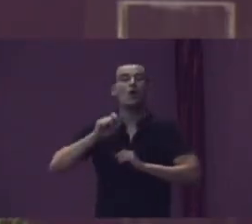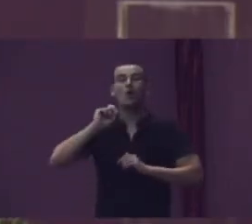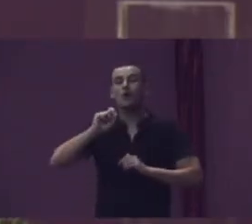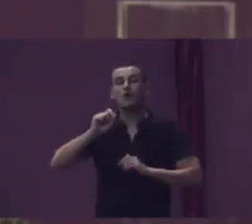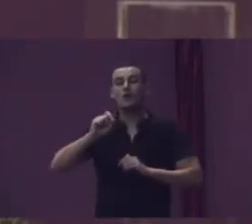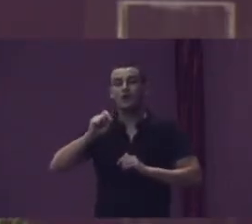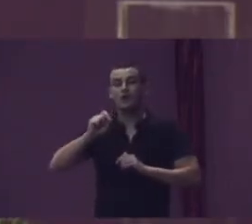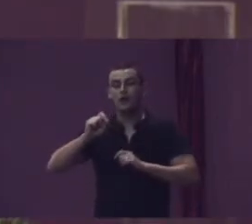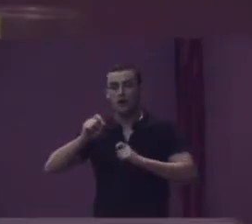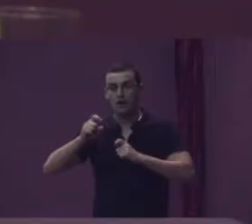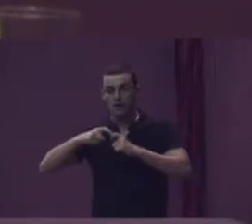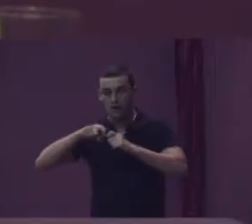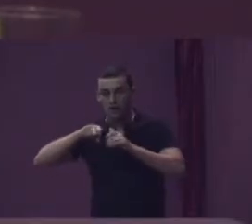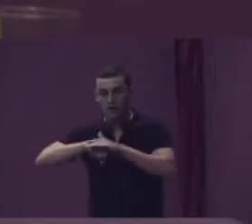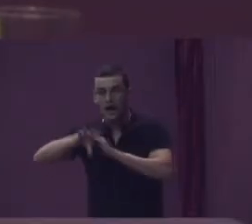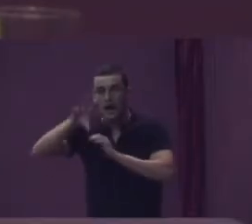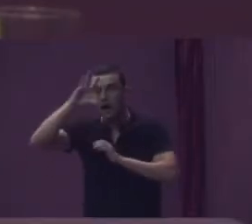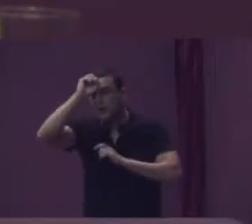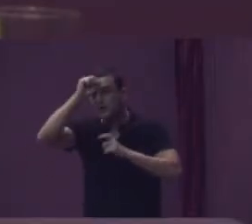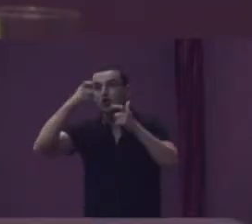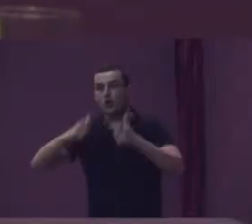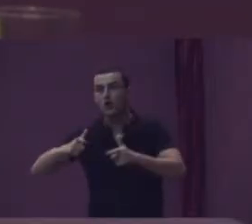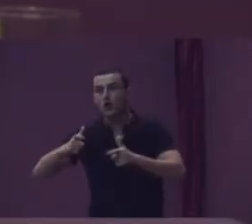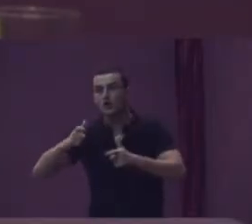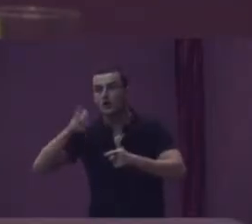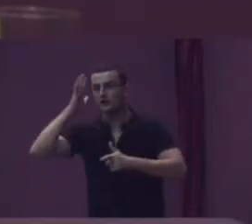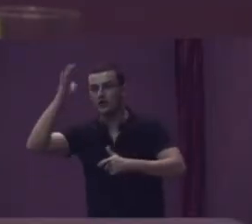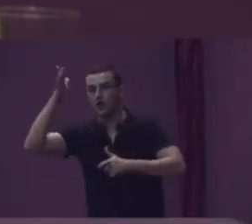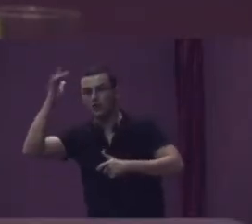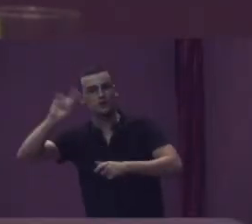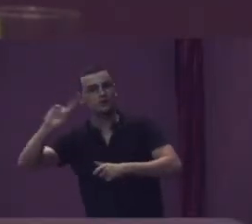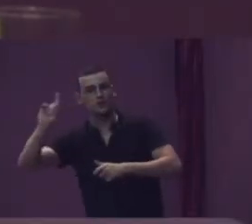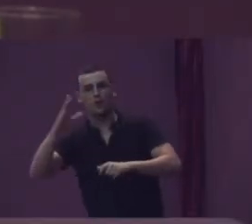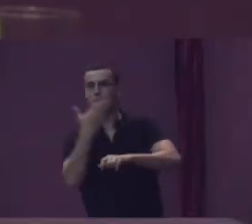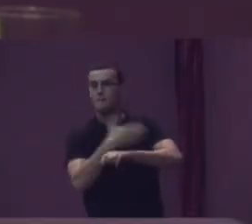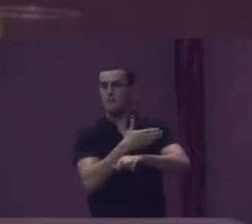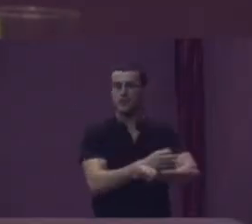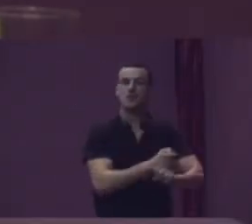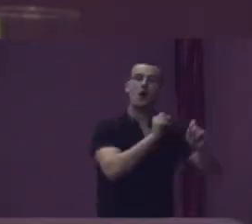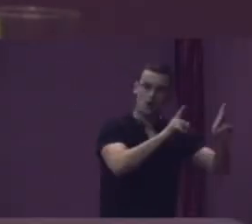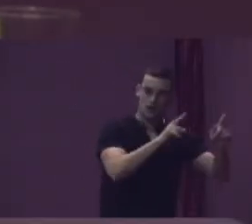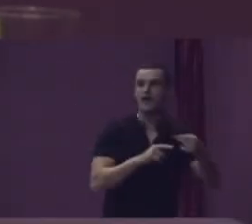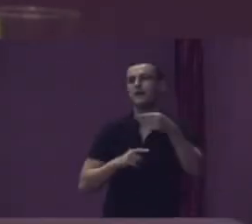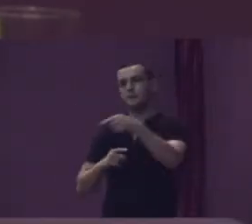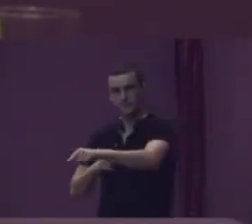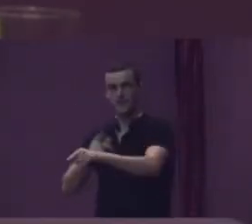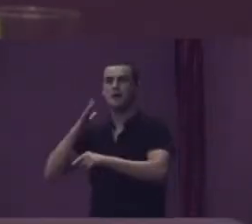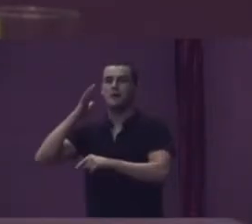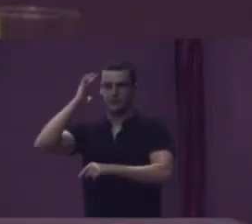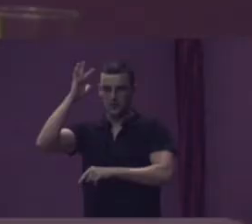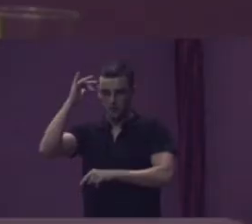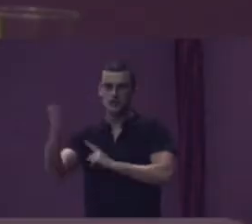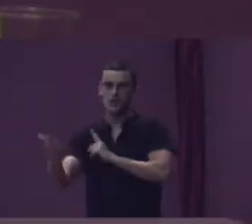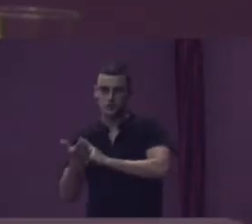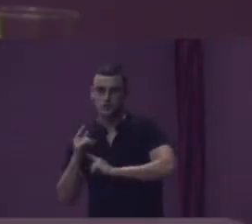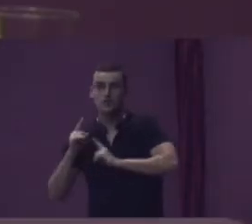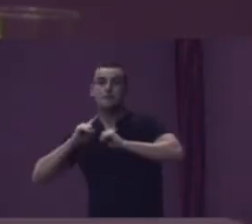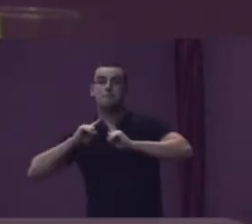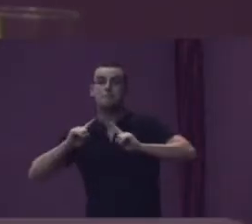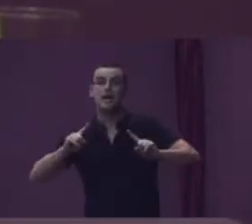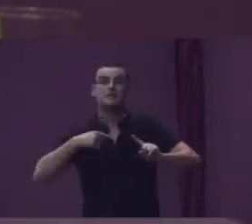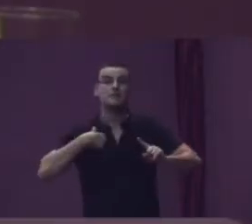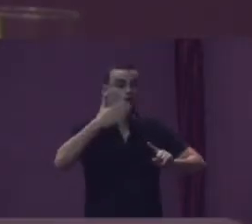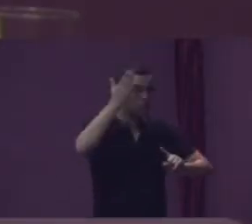O conhecimento teórico é ponto de partida para a experiência, mas é na prática que a profissão se desenvolverá o saber